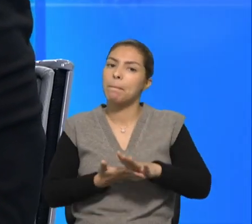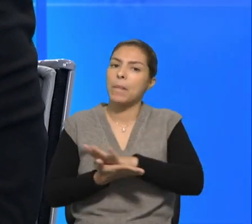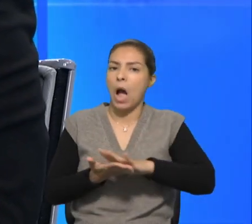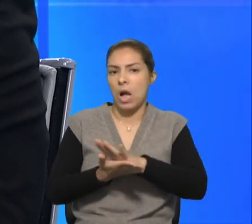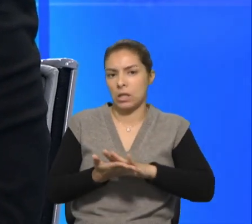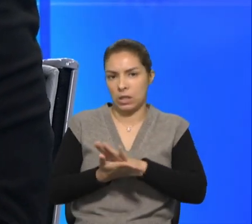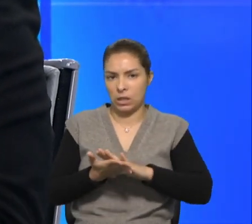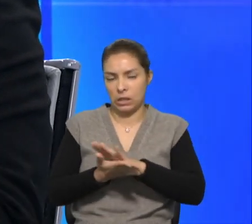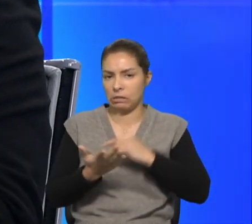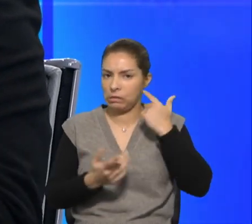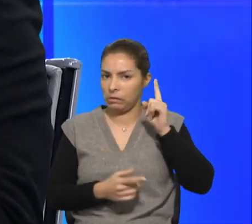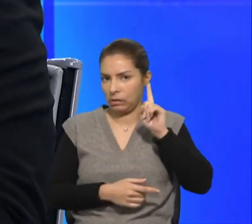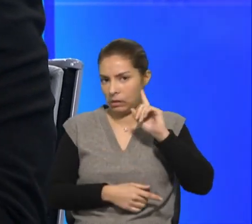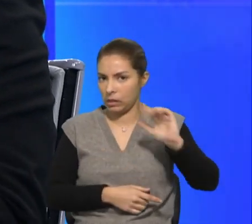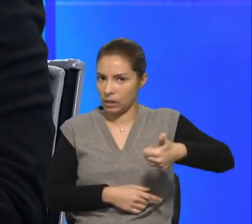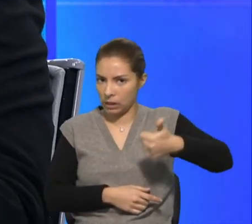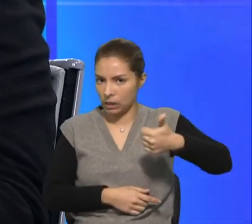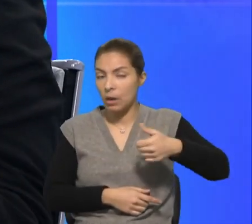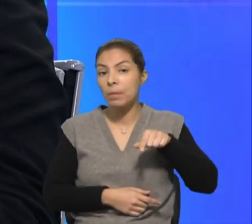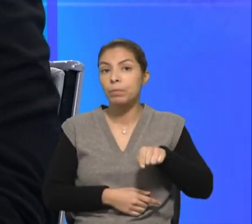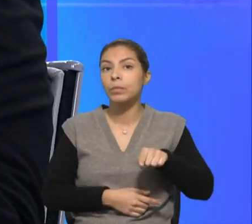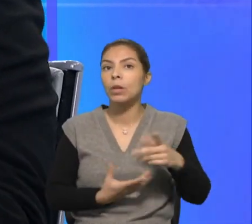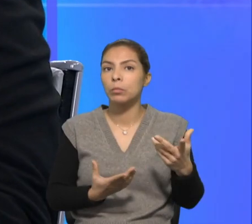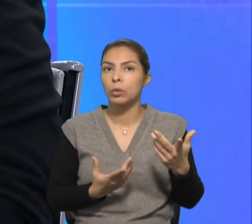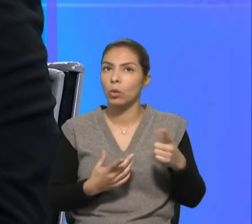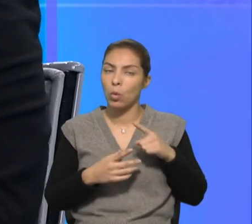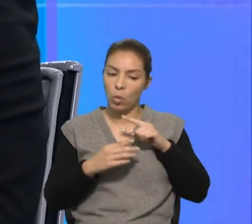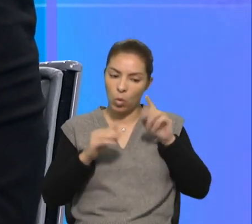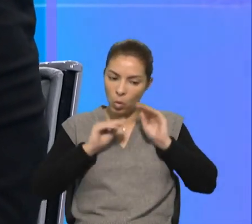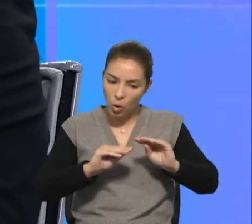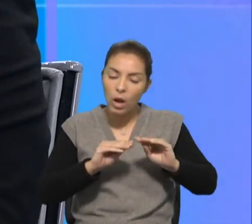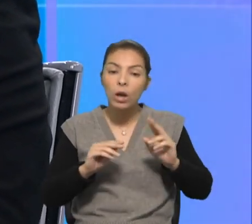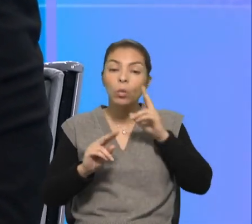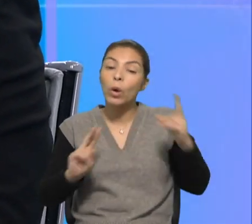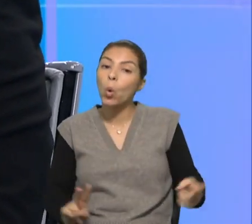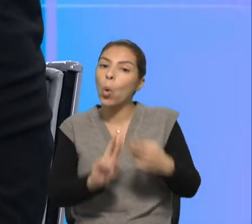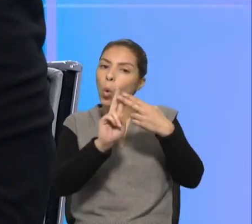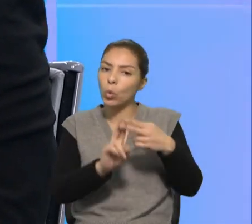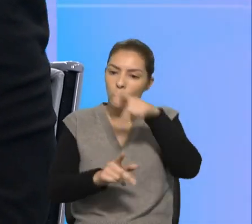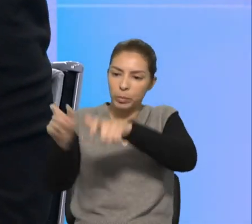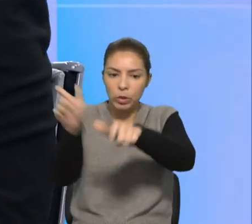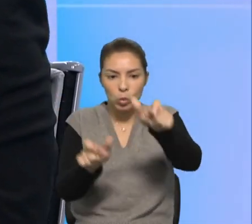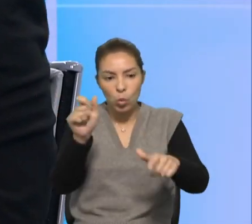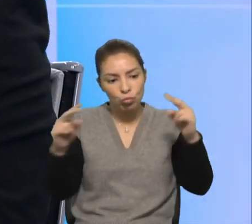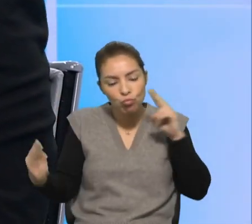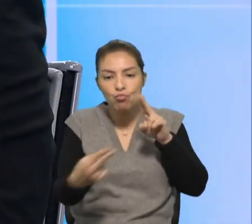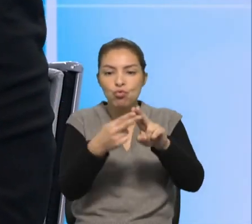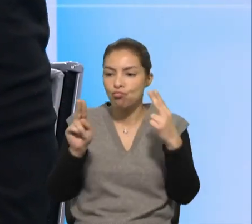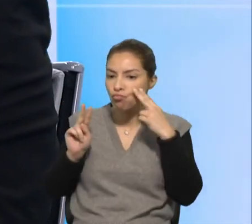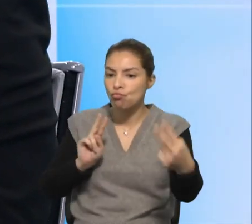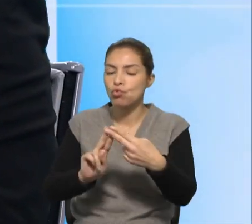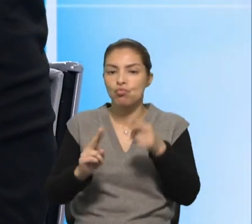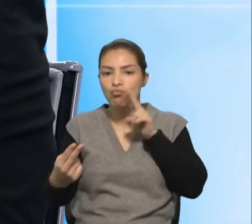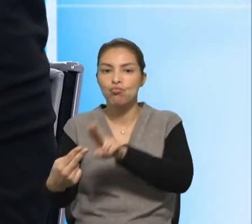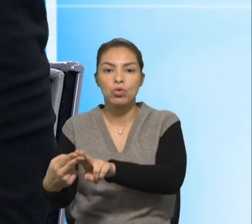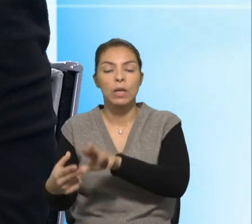formação que passa precisamente pelo próprio encontro das pessoas, na reflexão que leva sempre, como disse a Anabela,